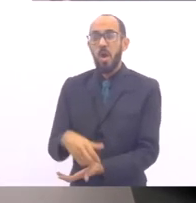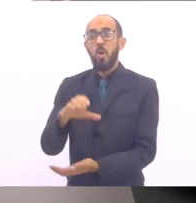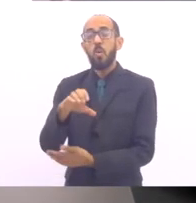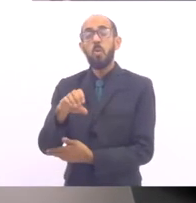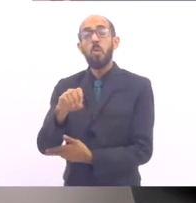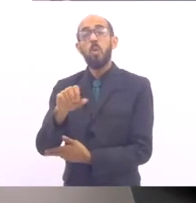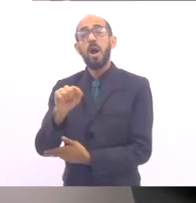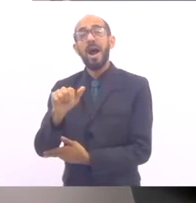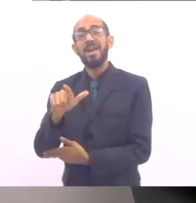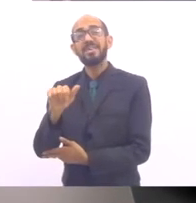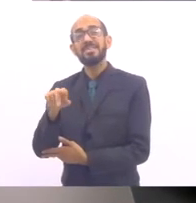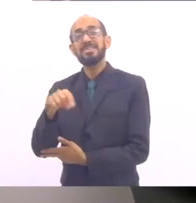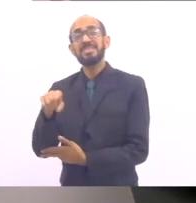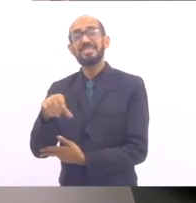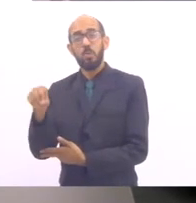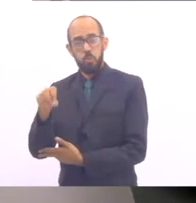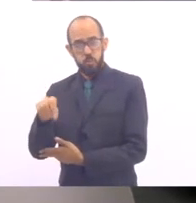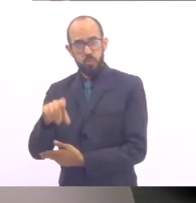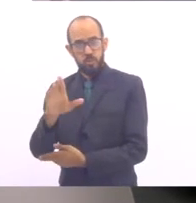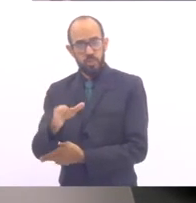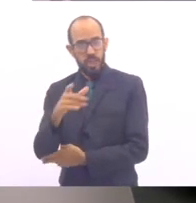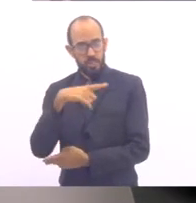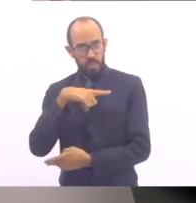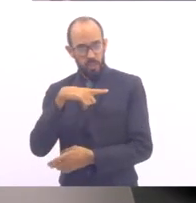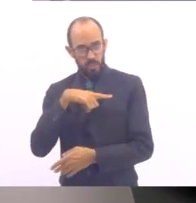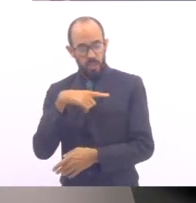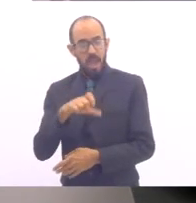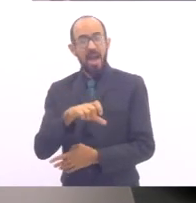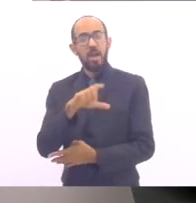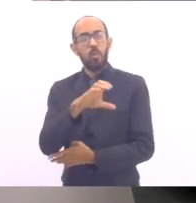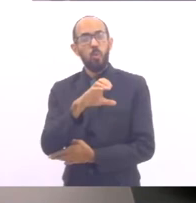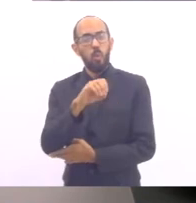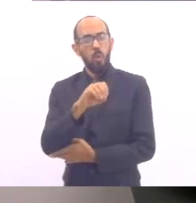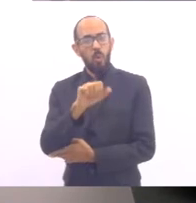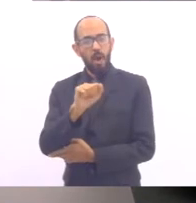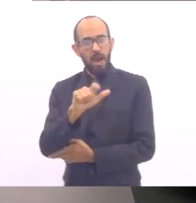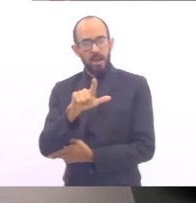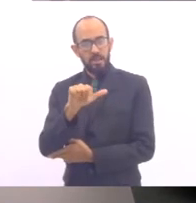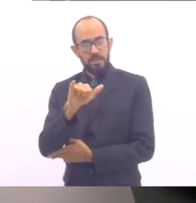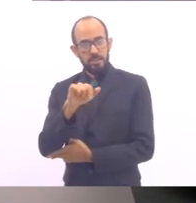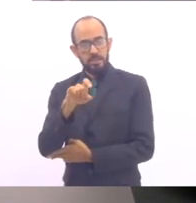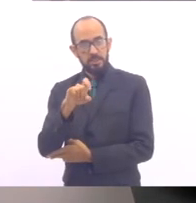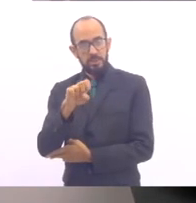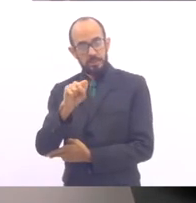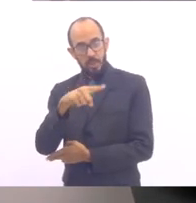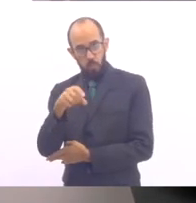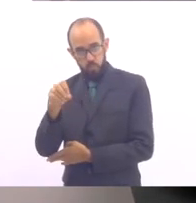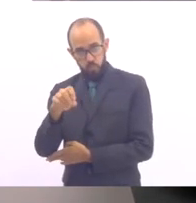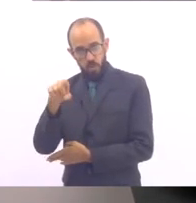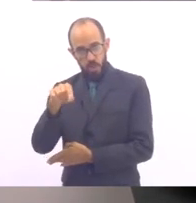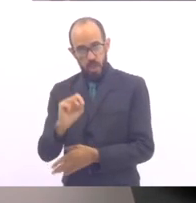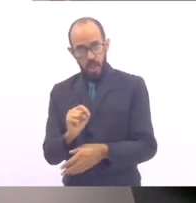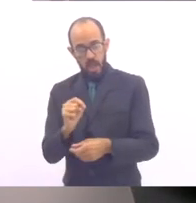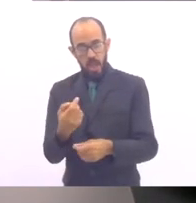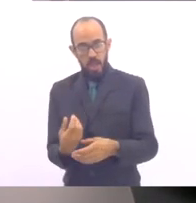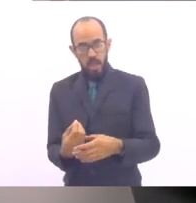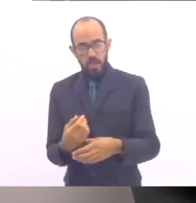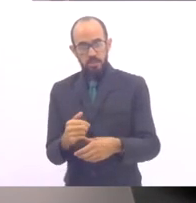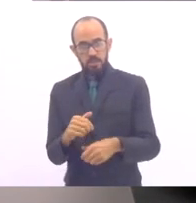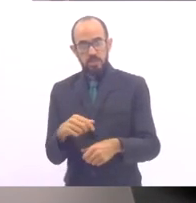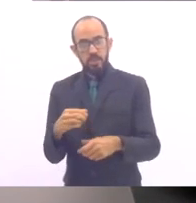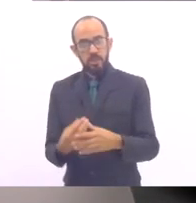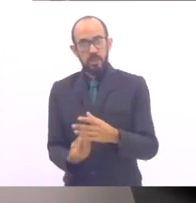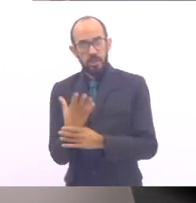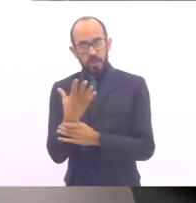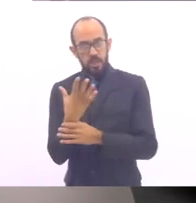Coalizão. Tem essa coalizão. A coalizão, pelo que eu sei, representa as maiores geradoras. E é o pessoal